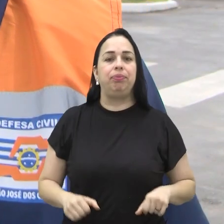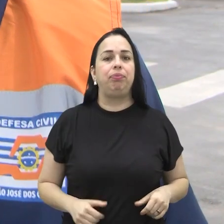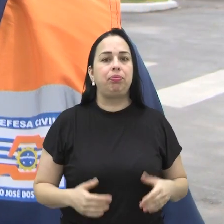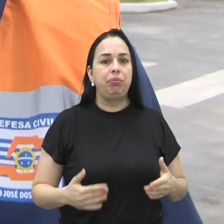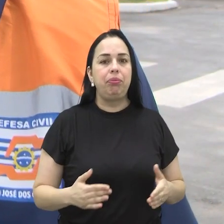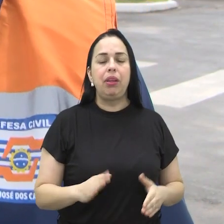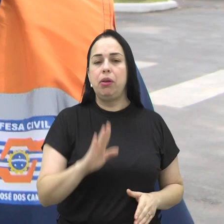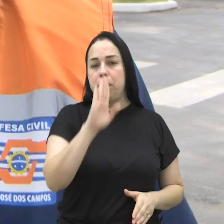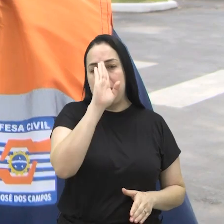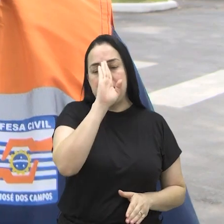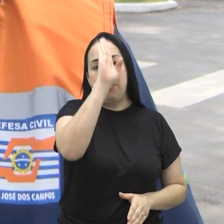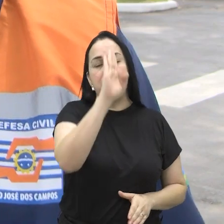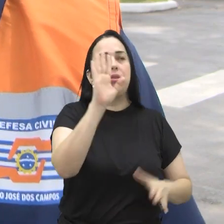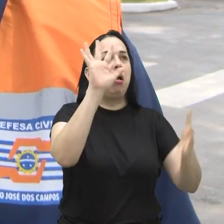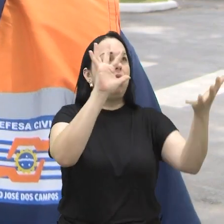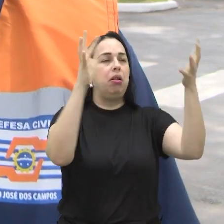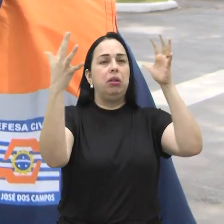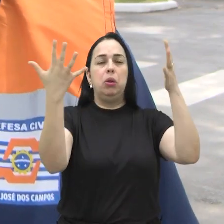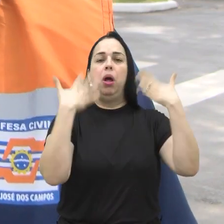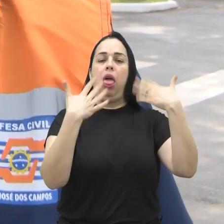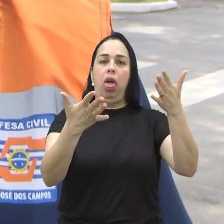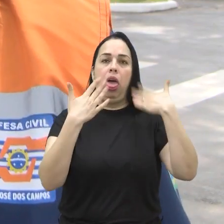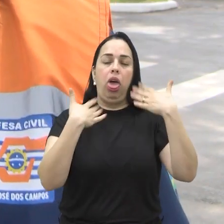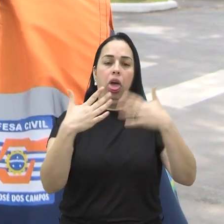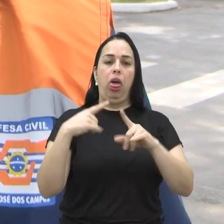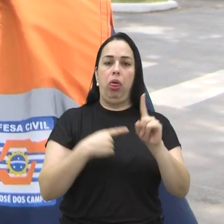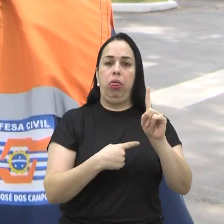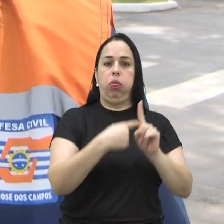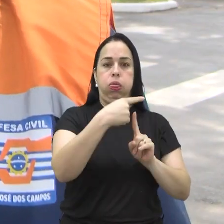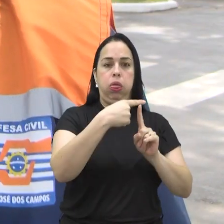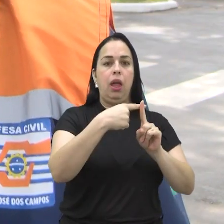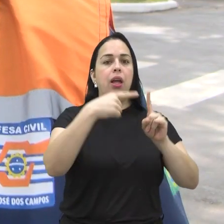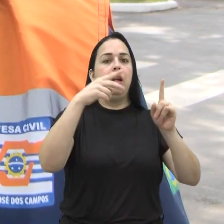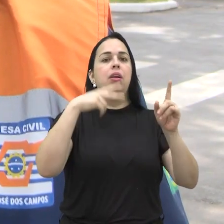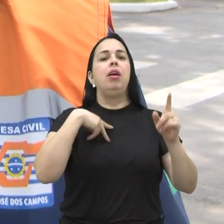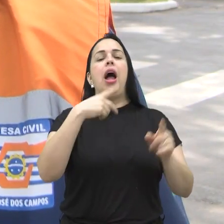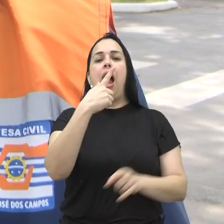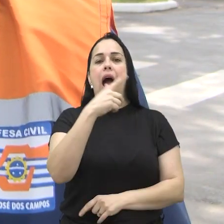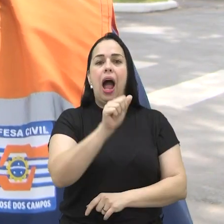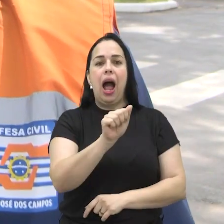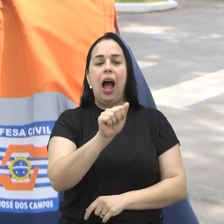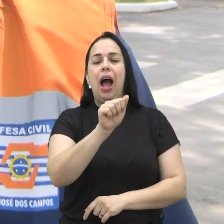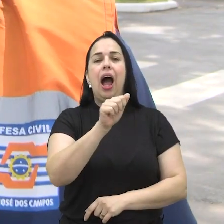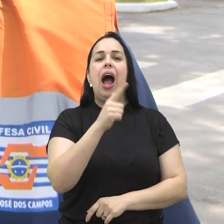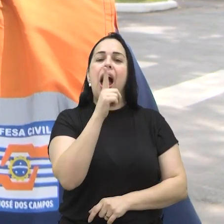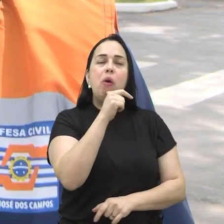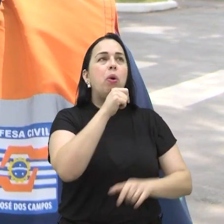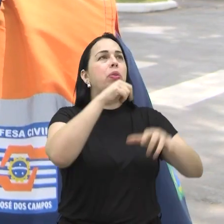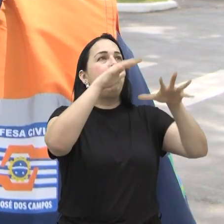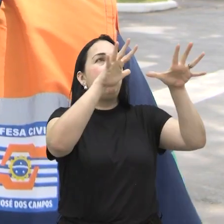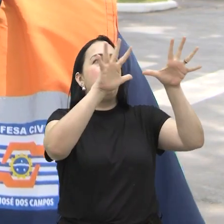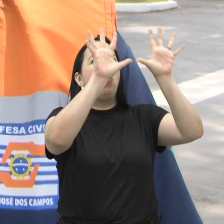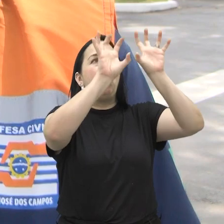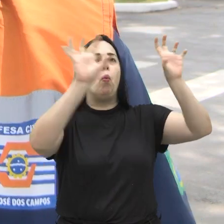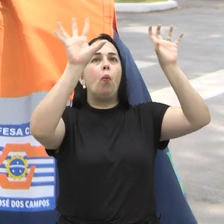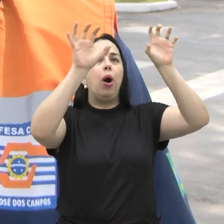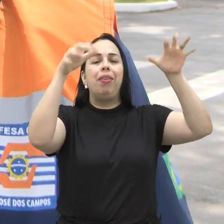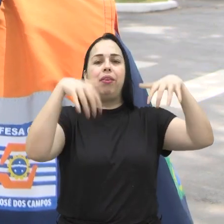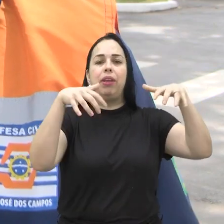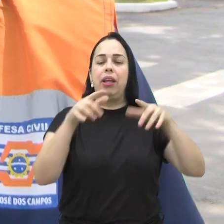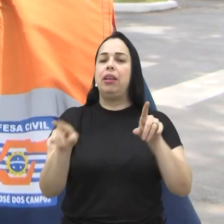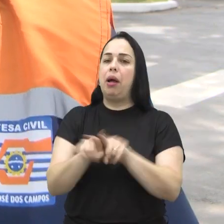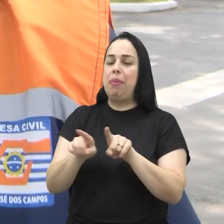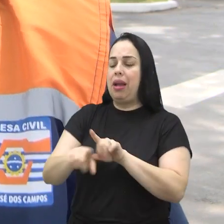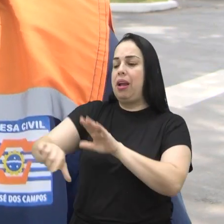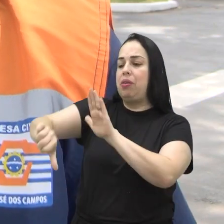são as climáticas, ou seja, calor excessivo e baixa umidade relativa do ar, e os crimes. Às vezes nem é